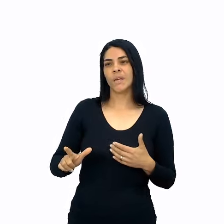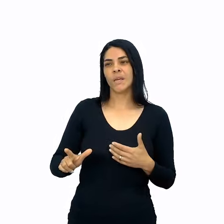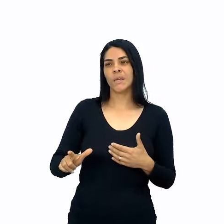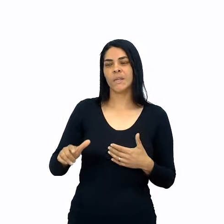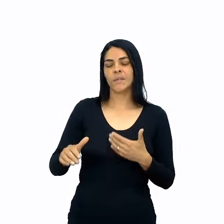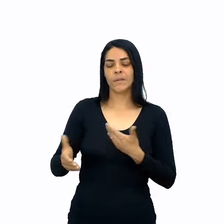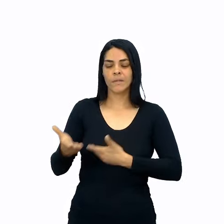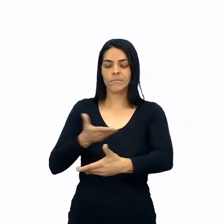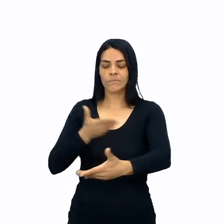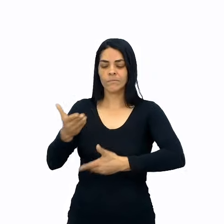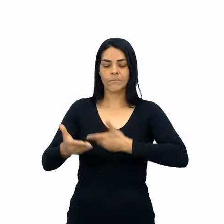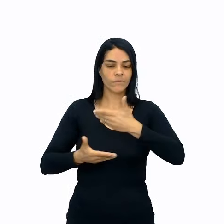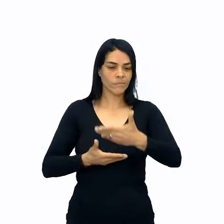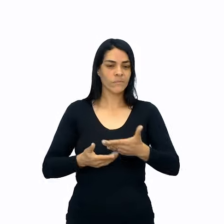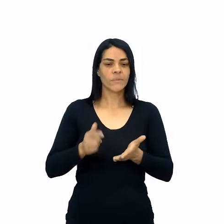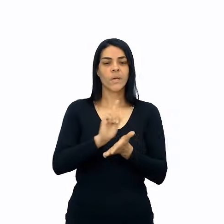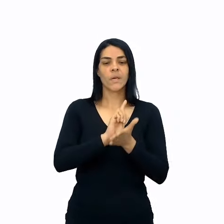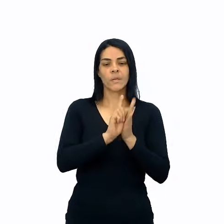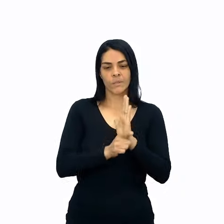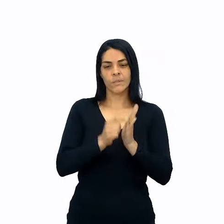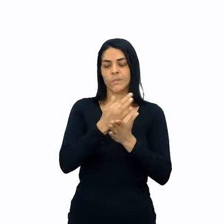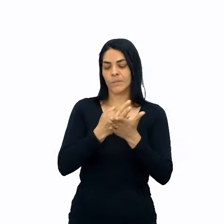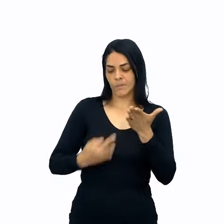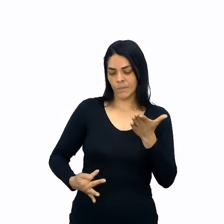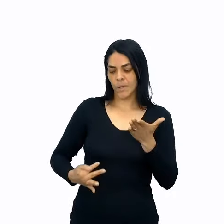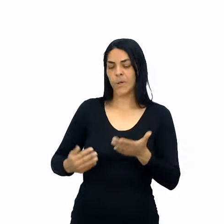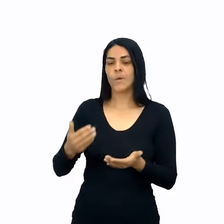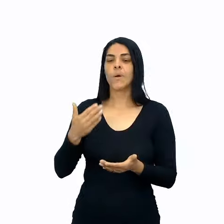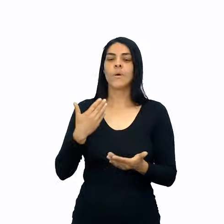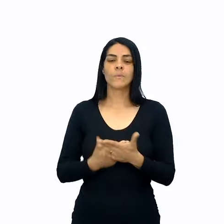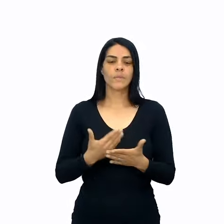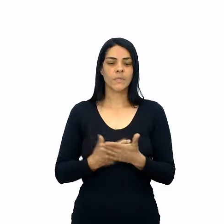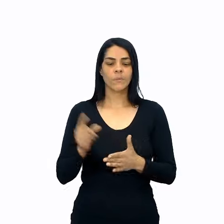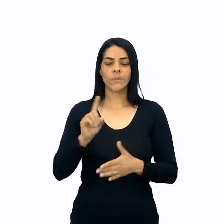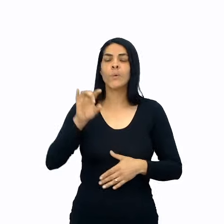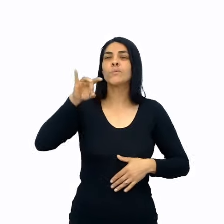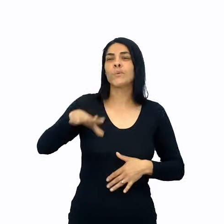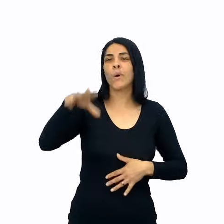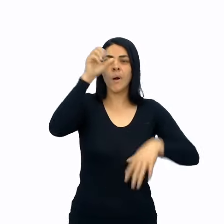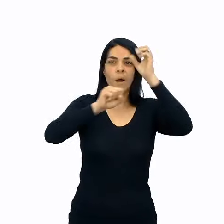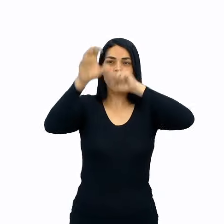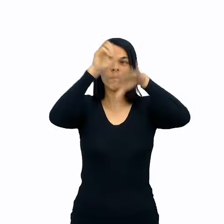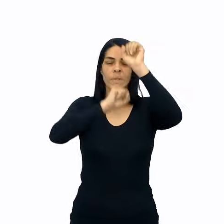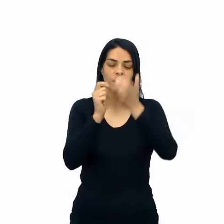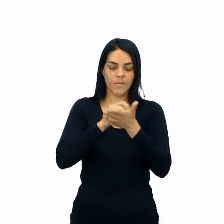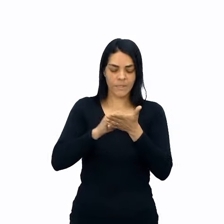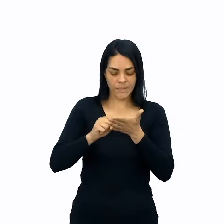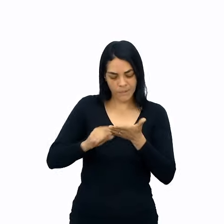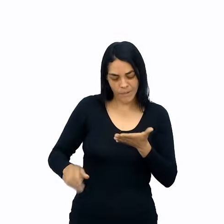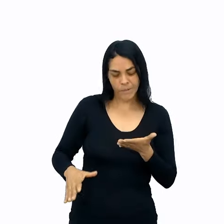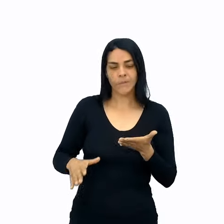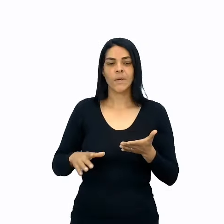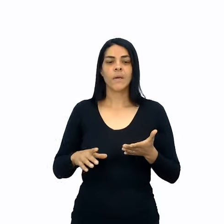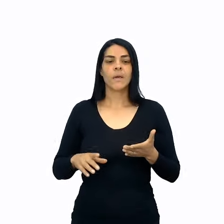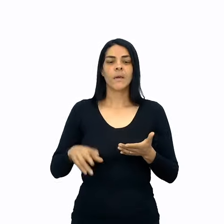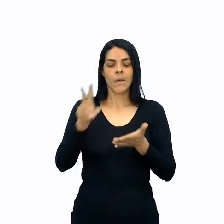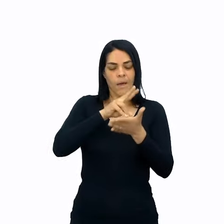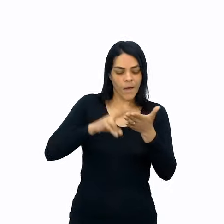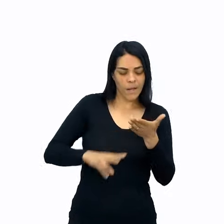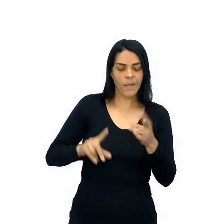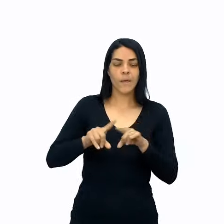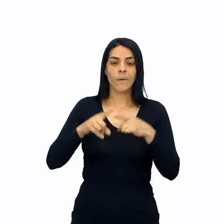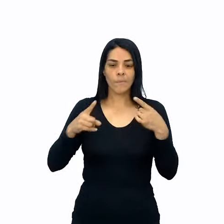aos gêneros textuais, para que os estudantes possam não só aprender a escrever e a ler determinados gêneros